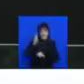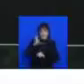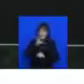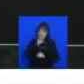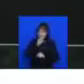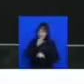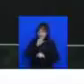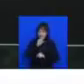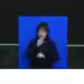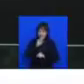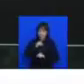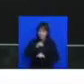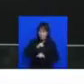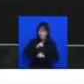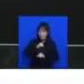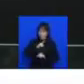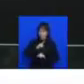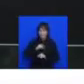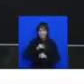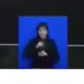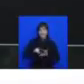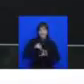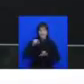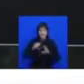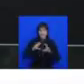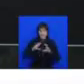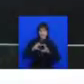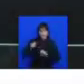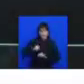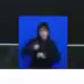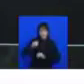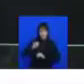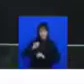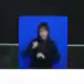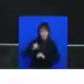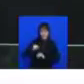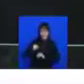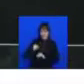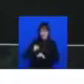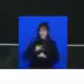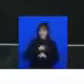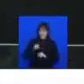houve acertadores dos seis números sorteados, que foram 08,